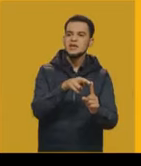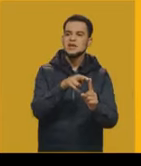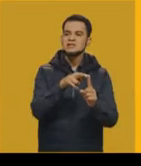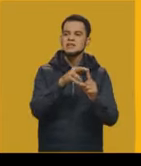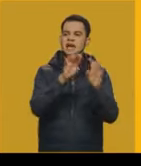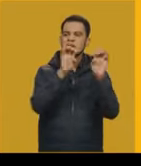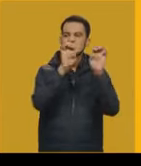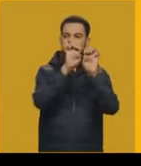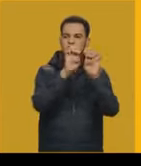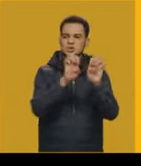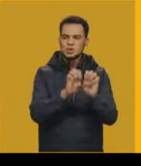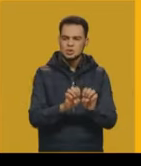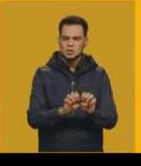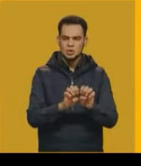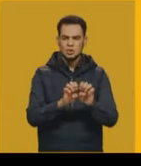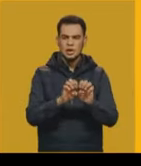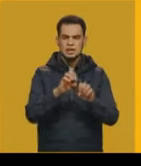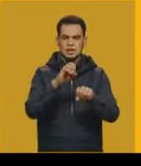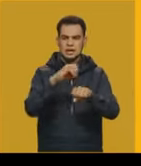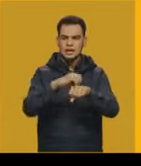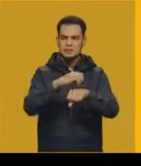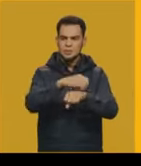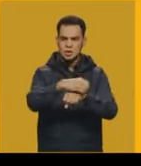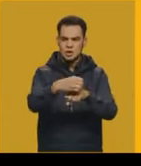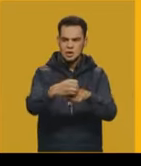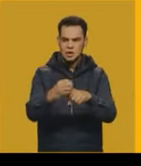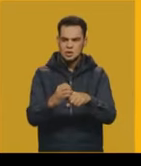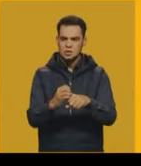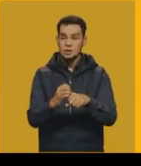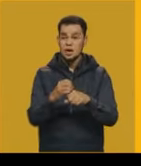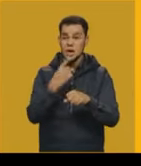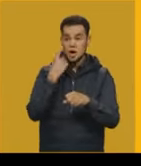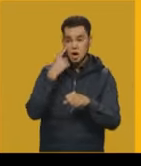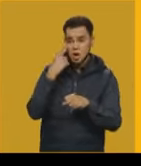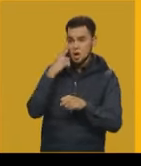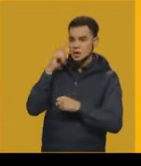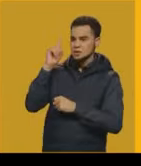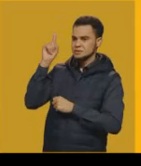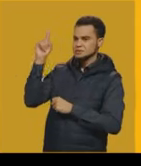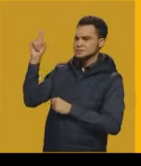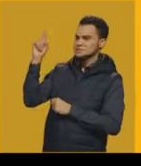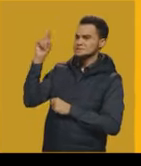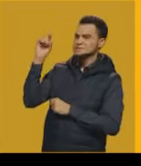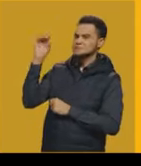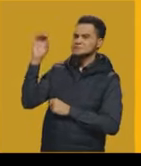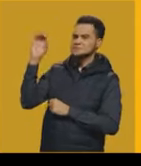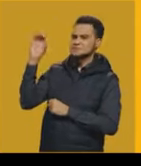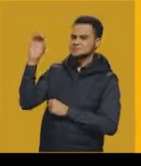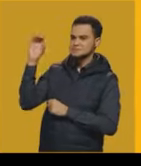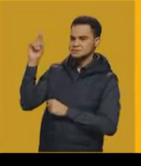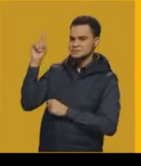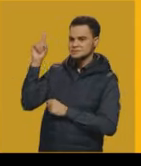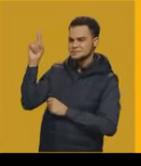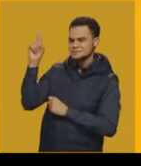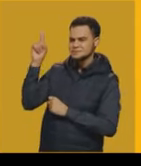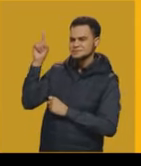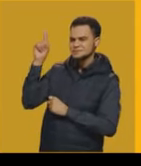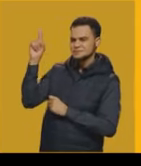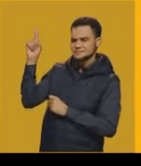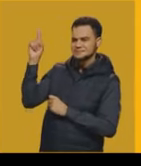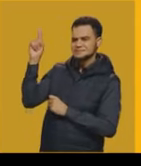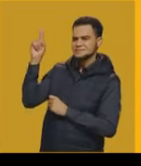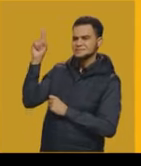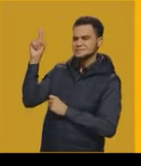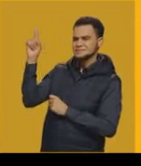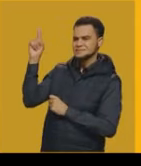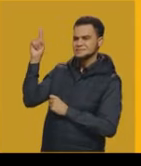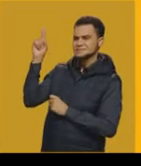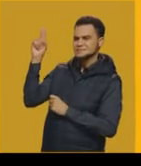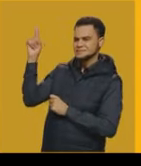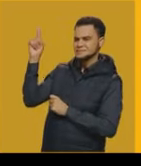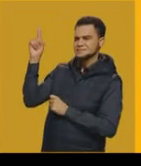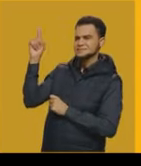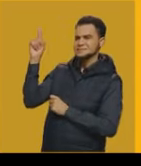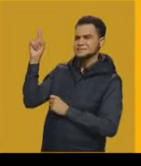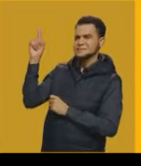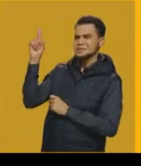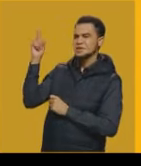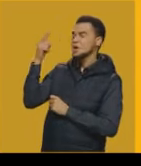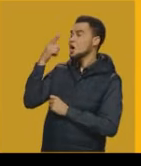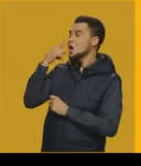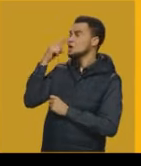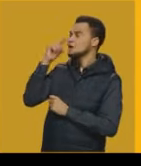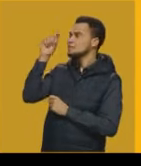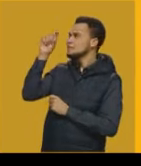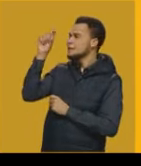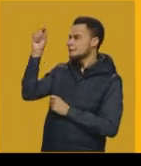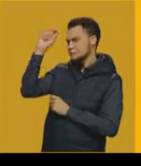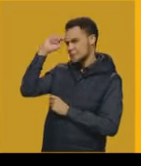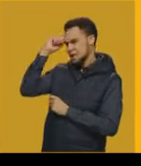lá. Eu tenho aqui CH3, CH2, CH2, CH2 e CH3.